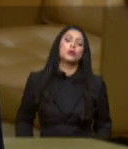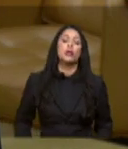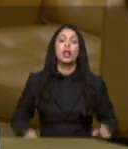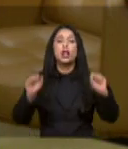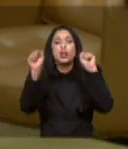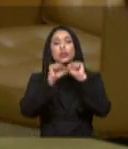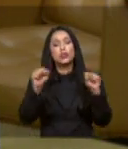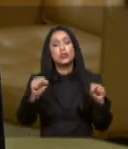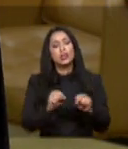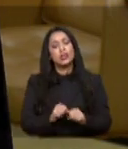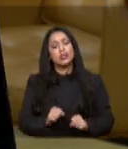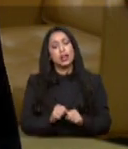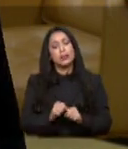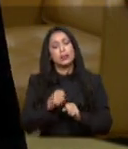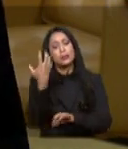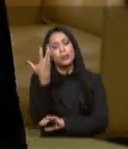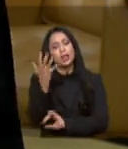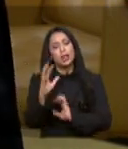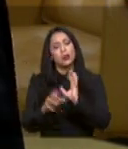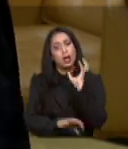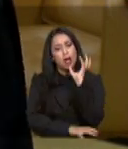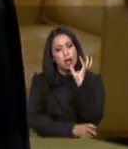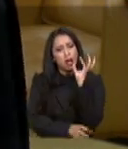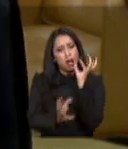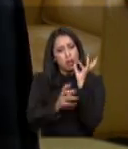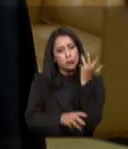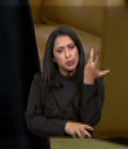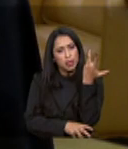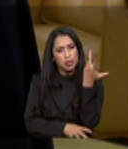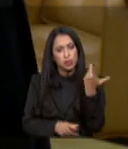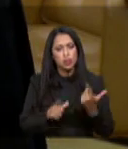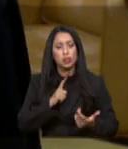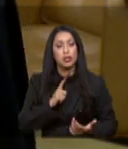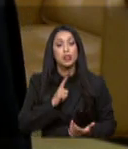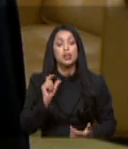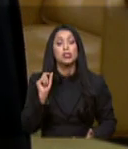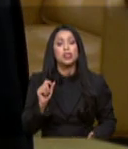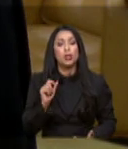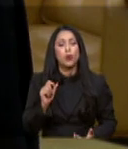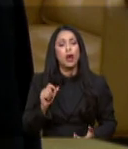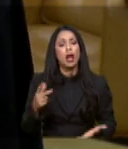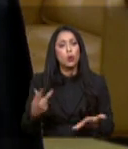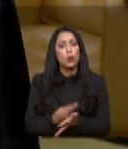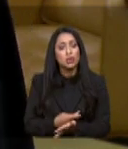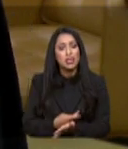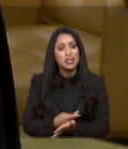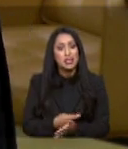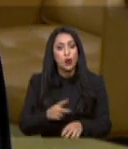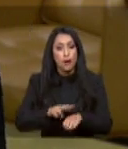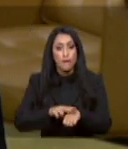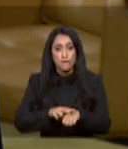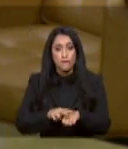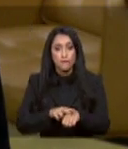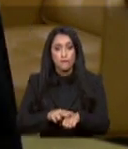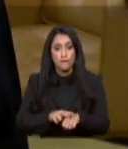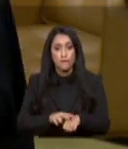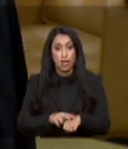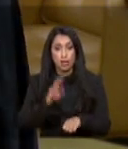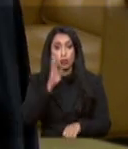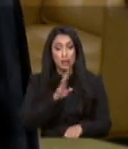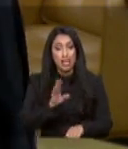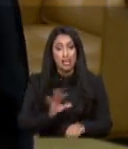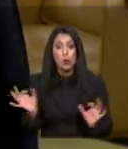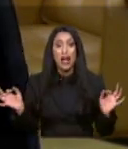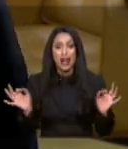Sistema Nacional de Meio Ambiente, que é o SISNAMA. Após funcionar por meses, a Operação Verde Brasil já se encerrou, repito, mas ela